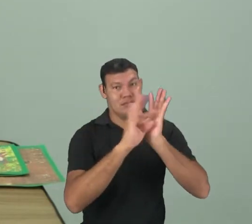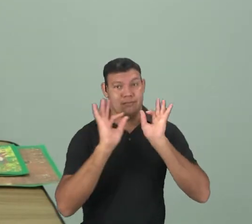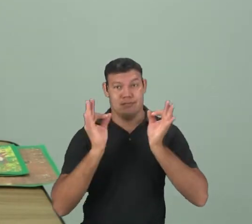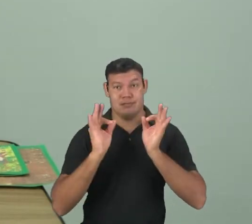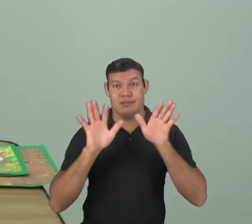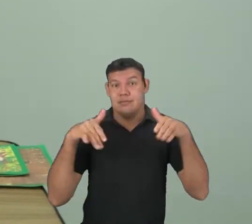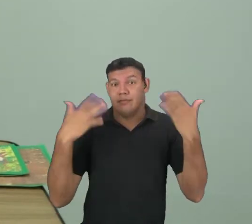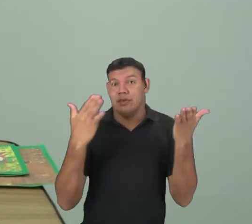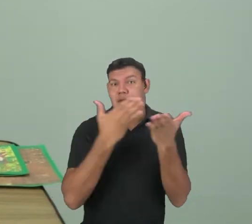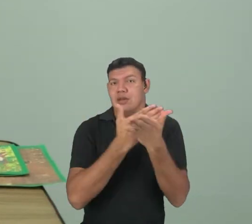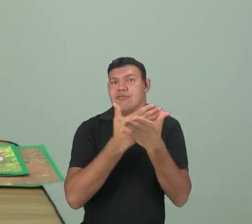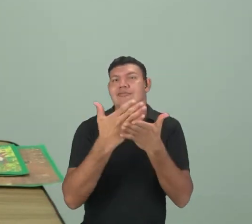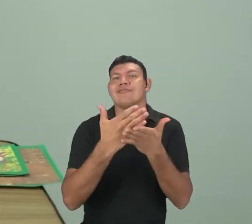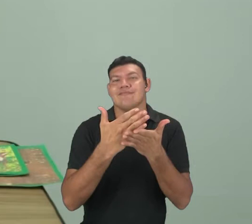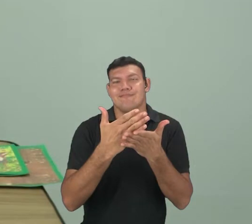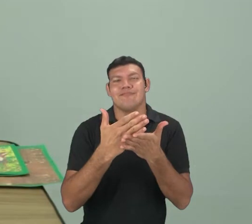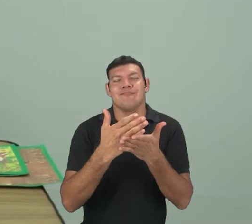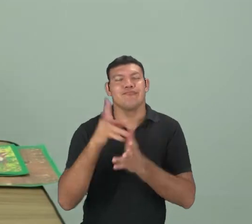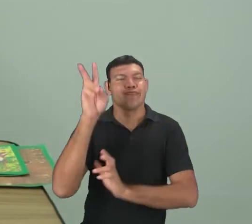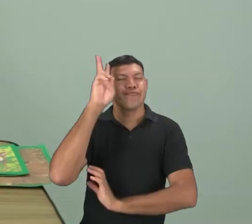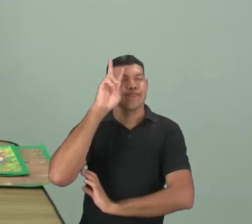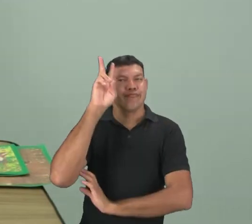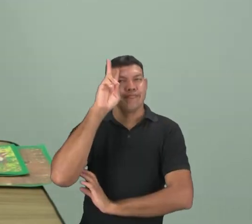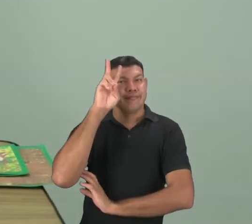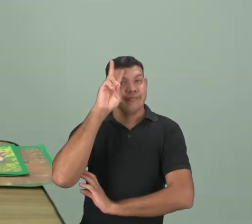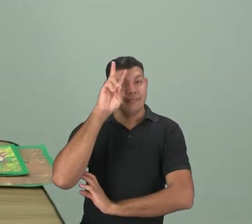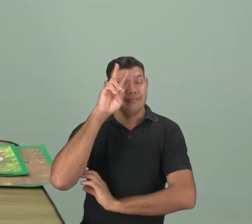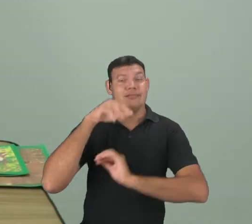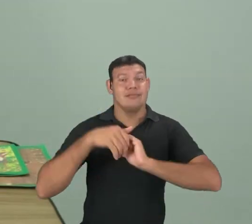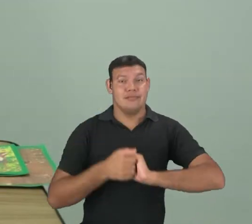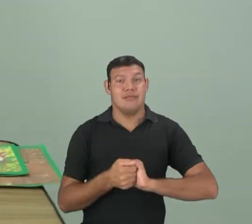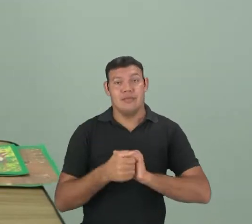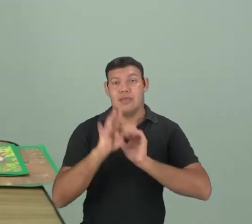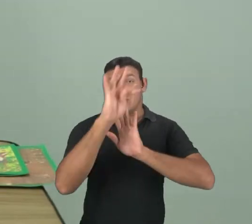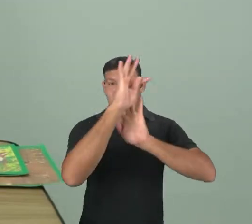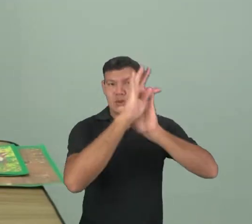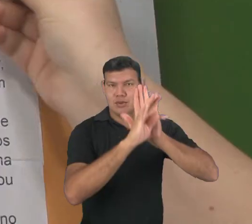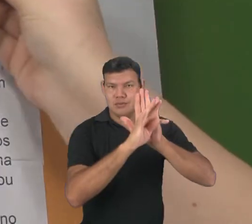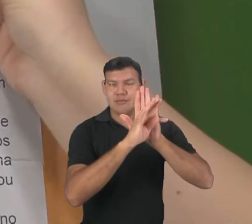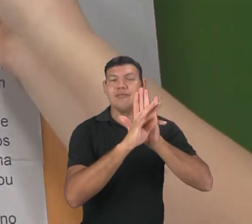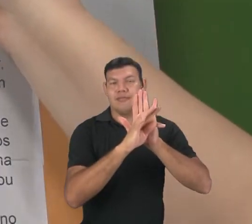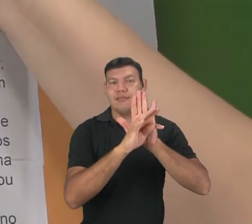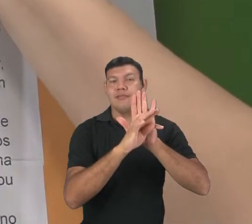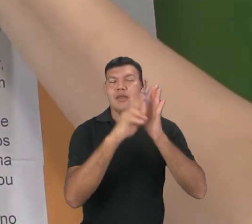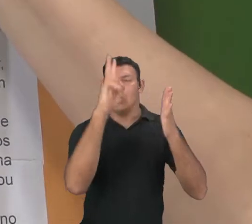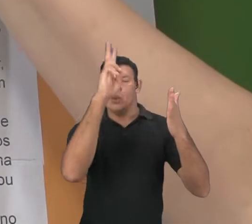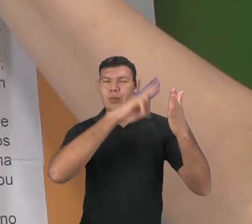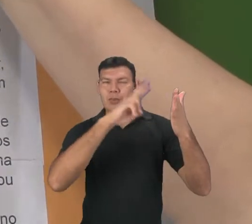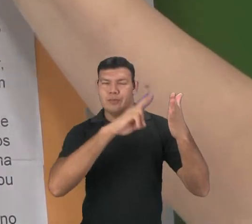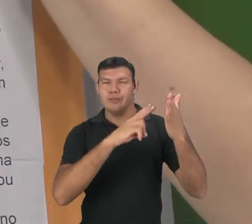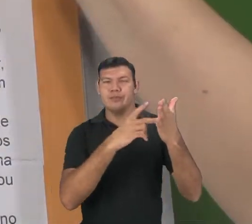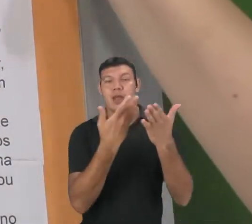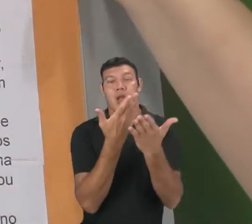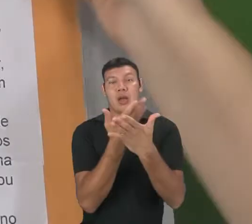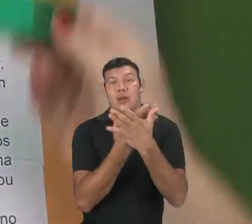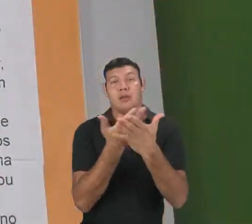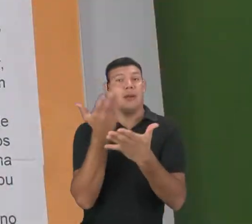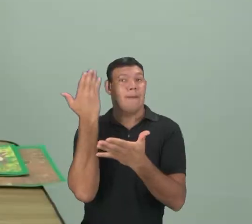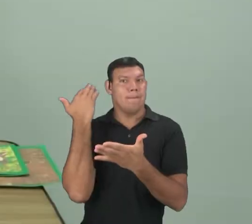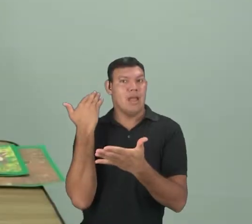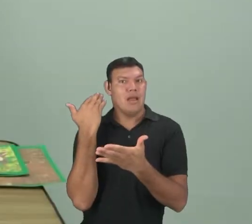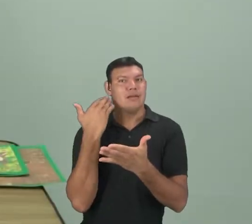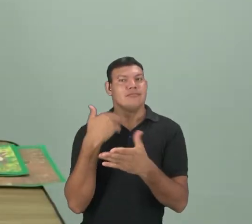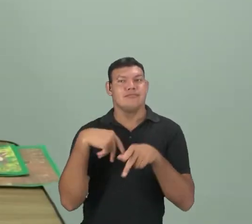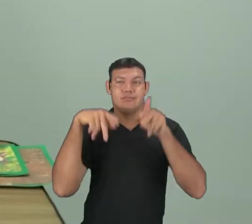Para a gente iniciar, né, a gente vai lembrar um pouco aqui do texto que nós lemos na aula anterior. Nós lemos o texto A Princesa